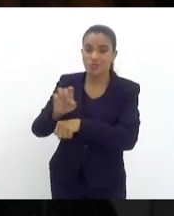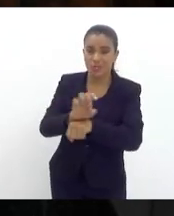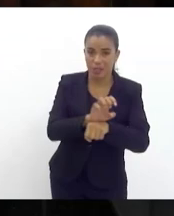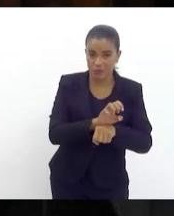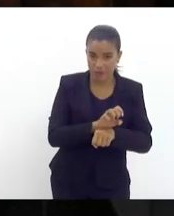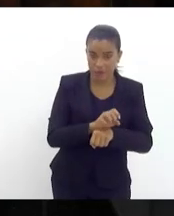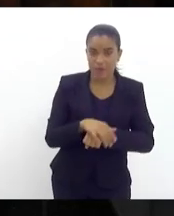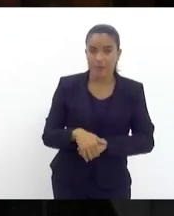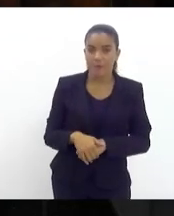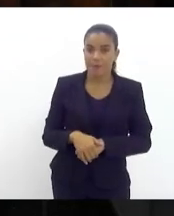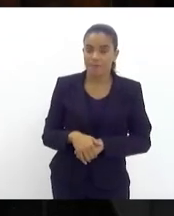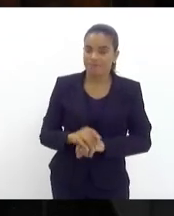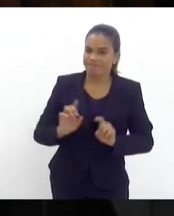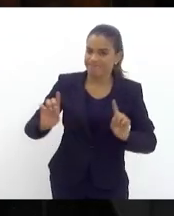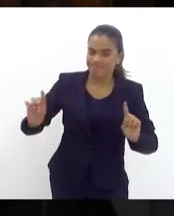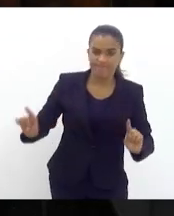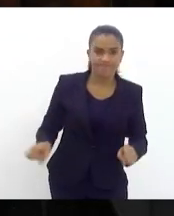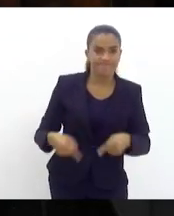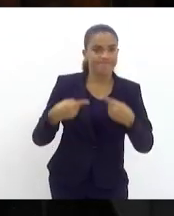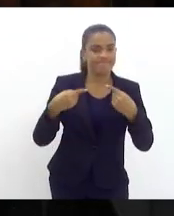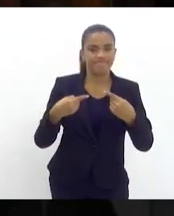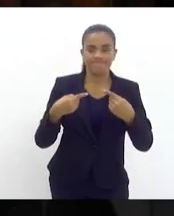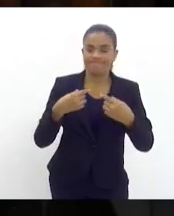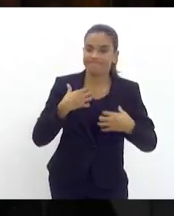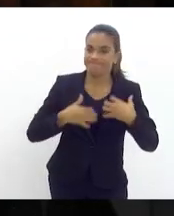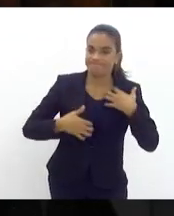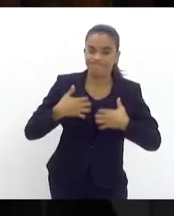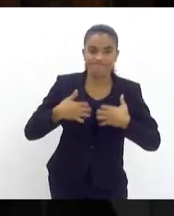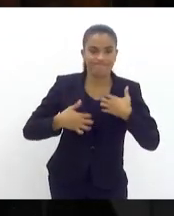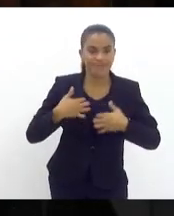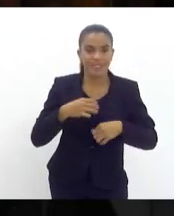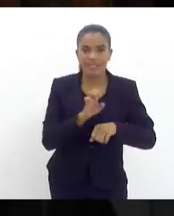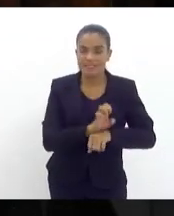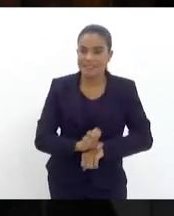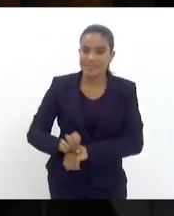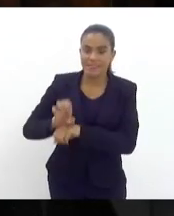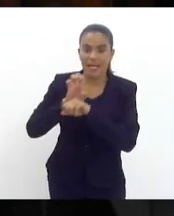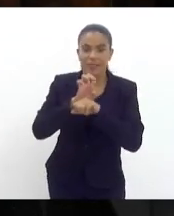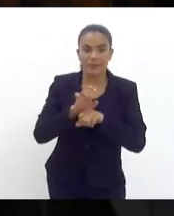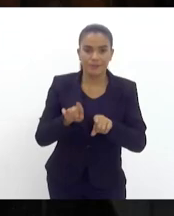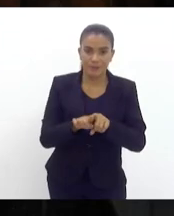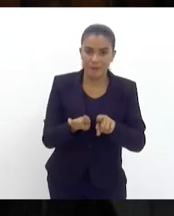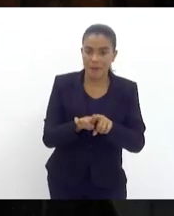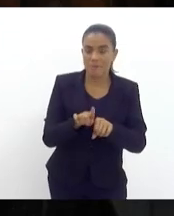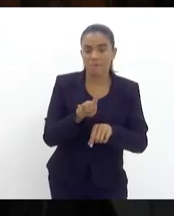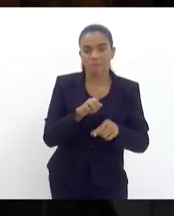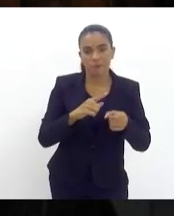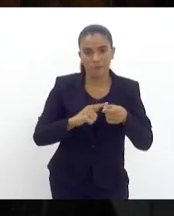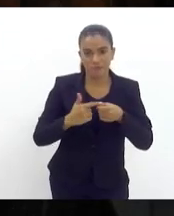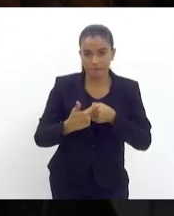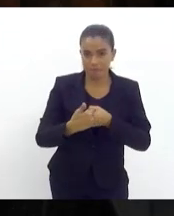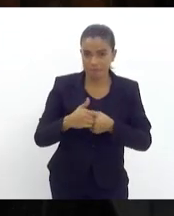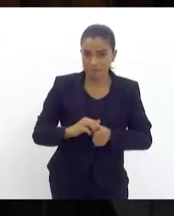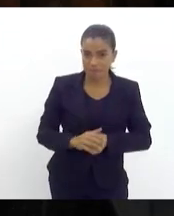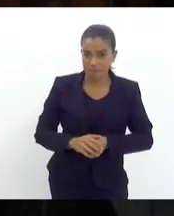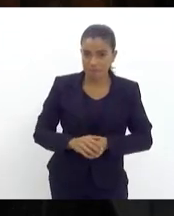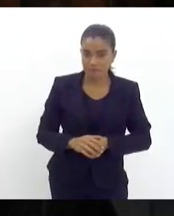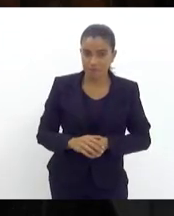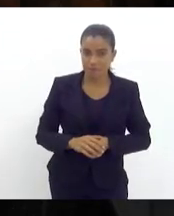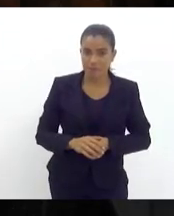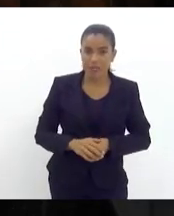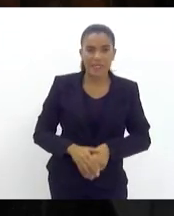a revelia de muitos estados e municípios jamais